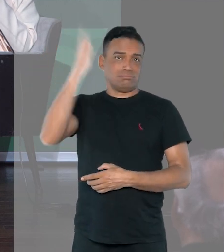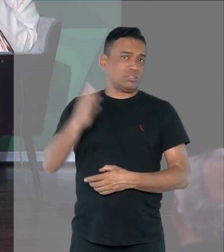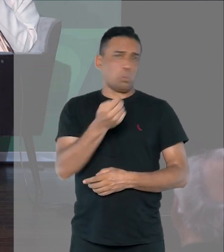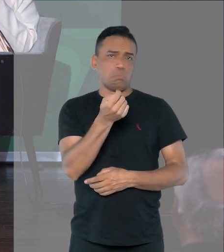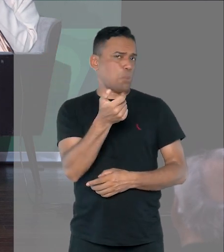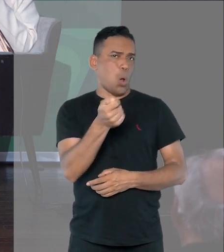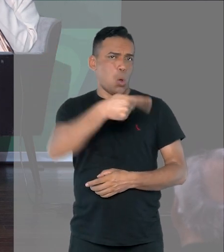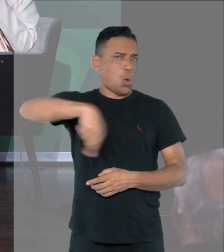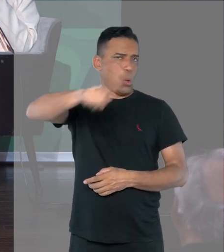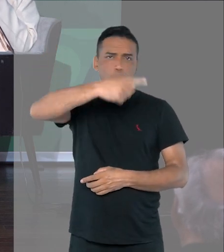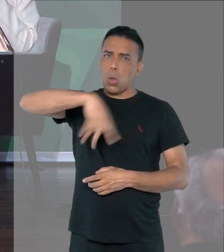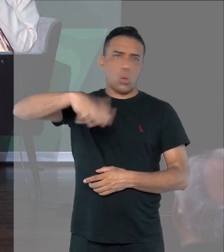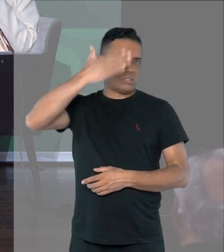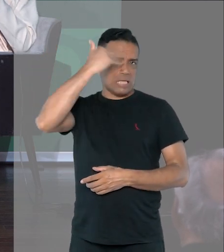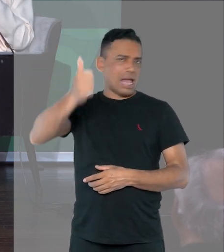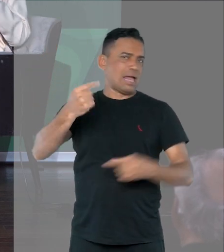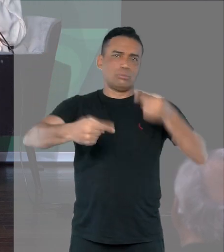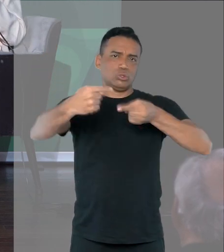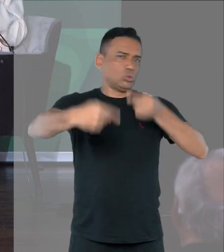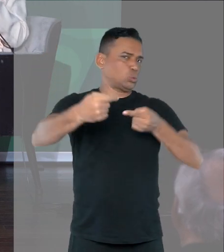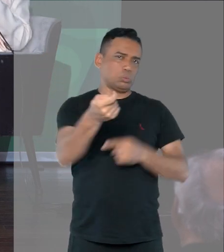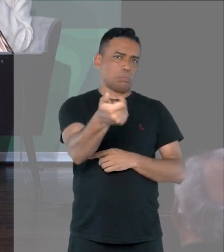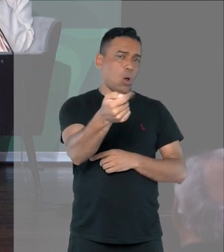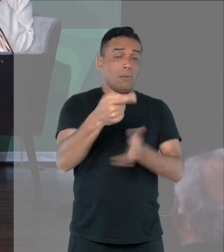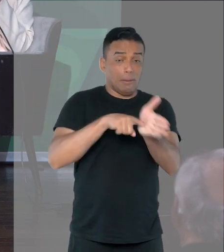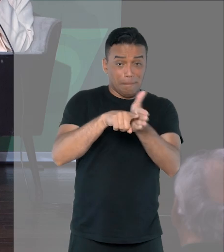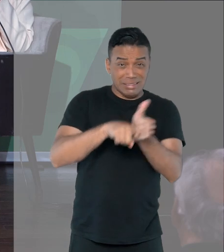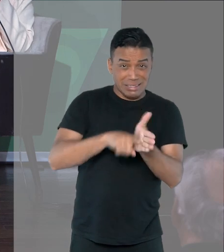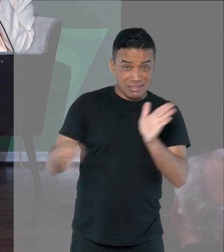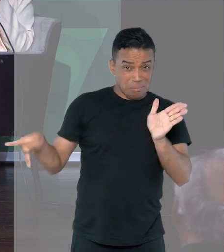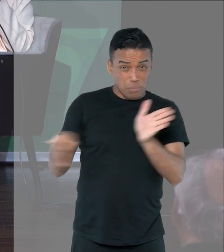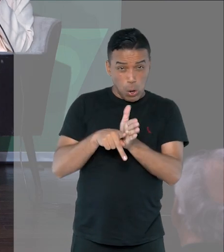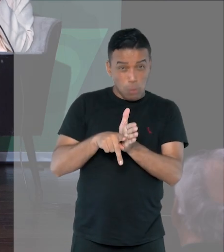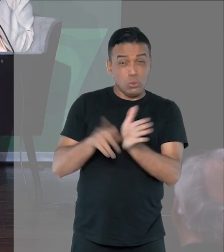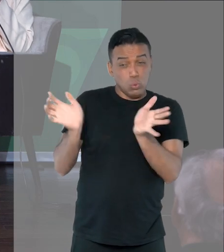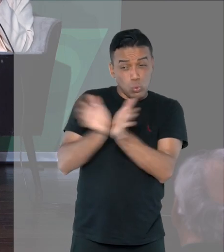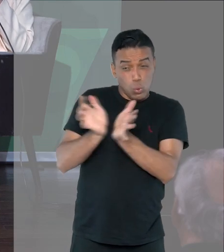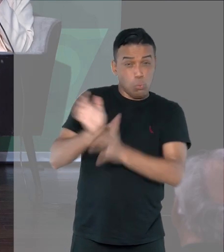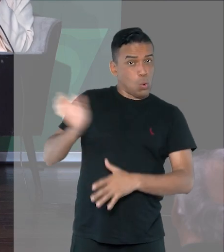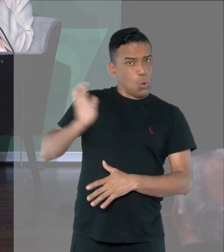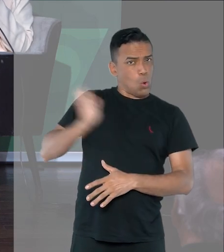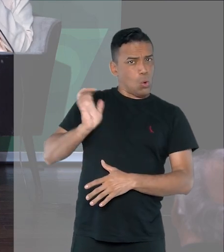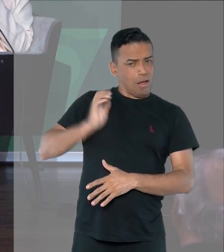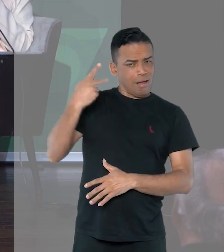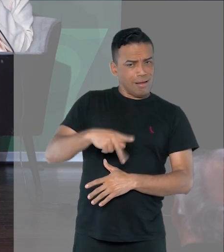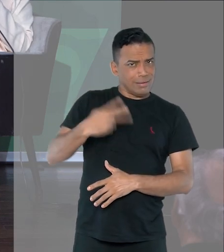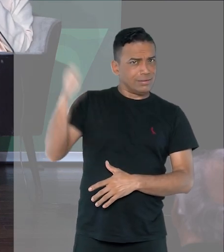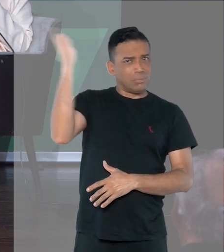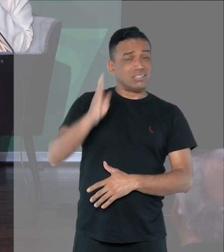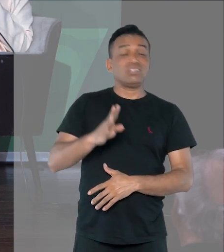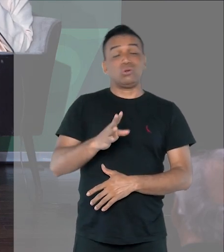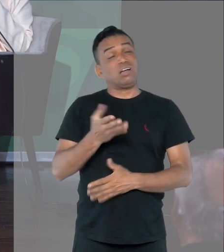pouco discutido, né? E os poucos estudos, aliás, sobre as elites brasileiras, eu digo sempre, a gente estuda muito escravidão, tudo bem,